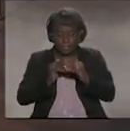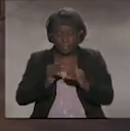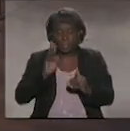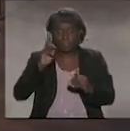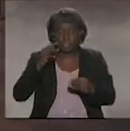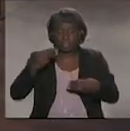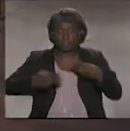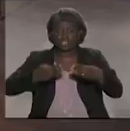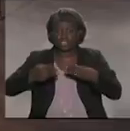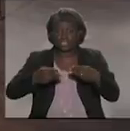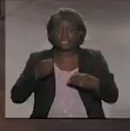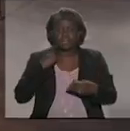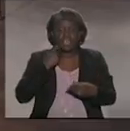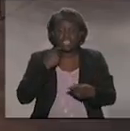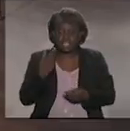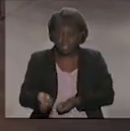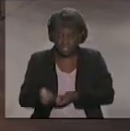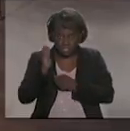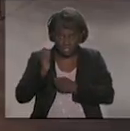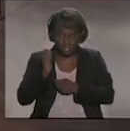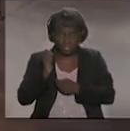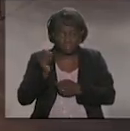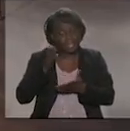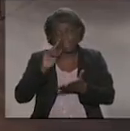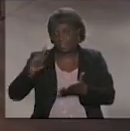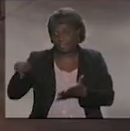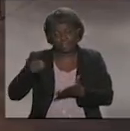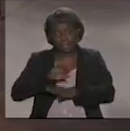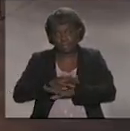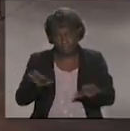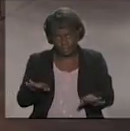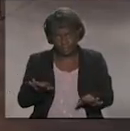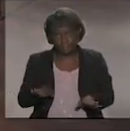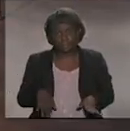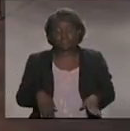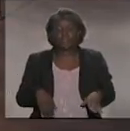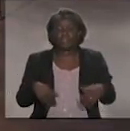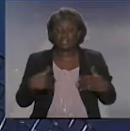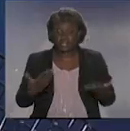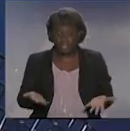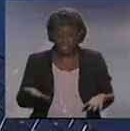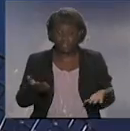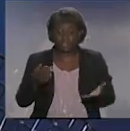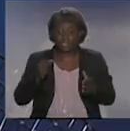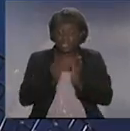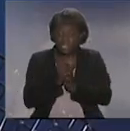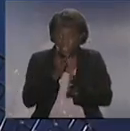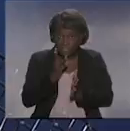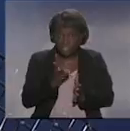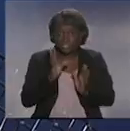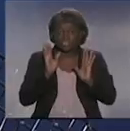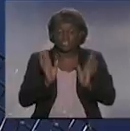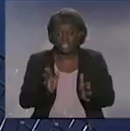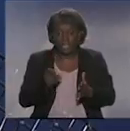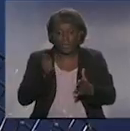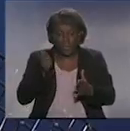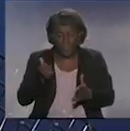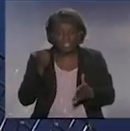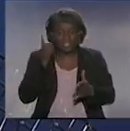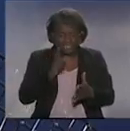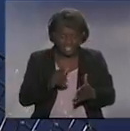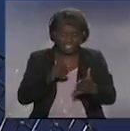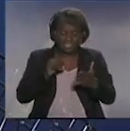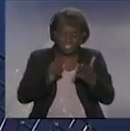sendo feito pelo extinto Ministério da Pesca, né? E então nós por 3 vezes já